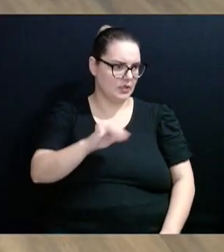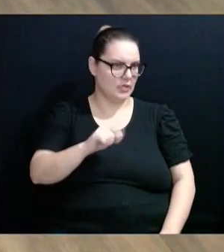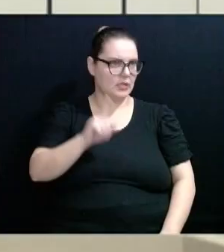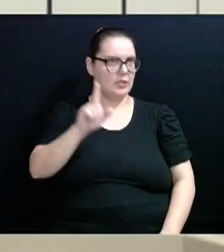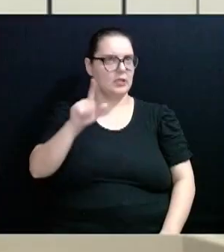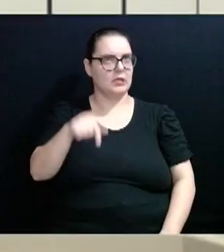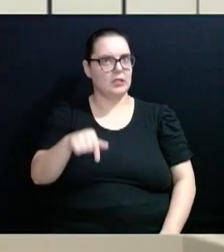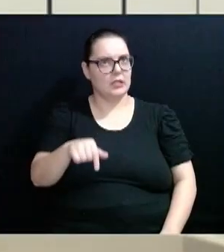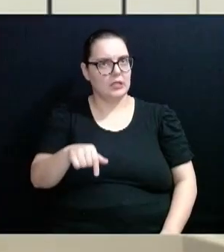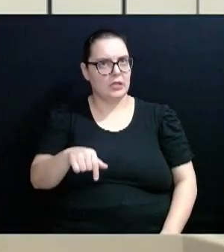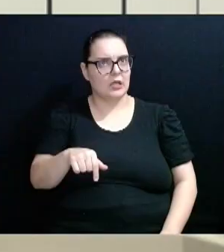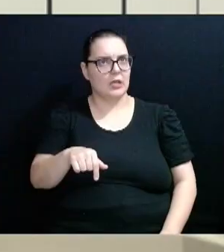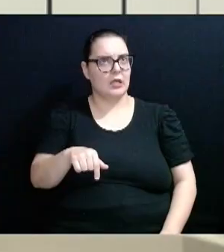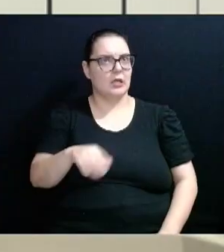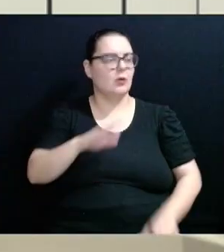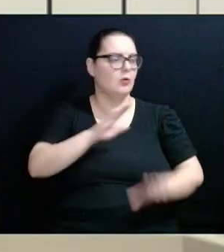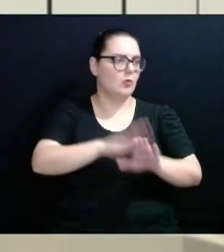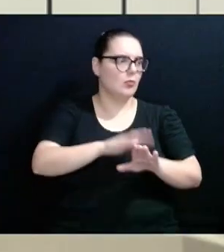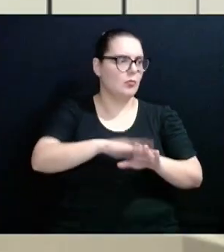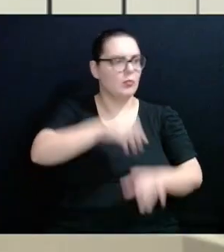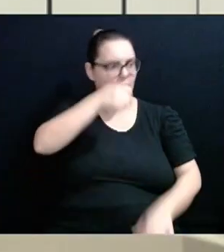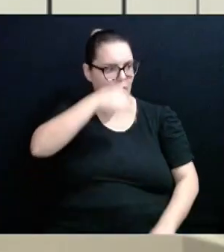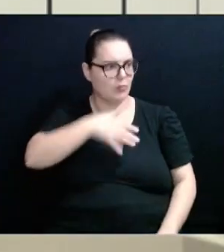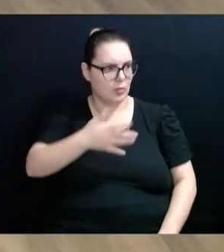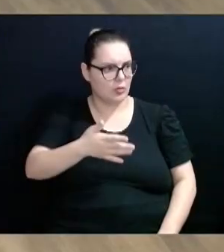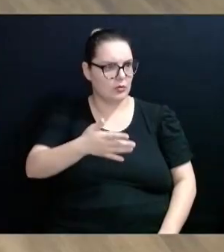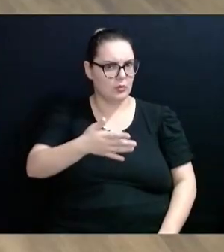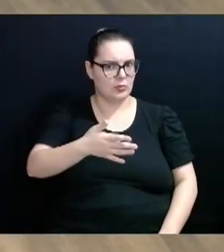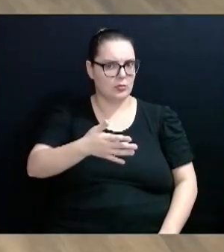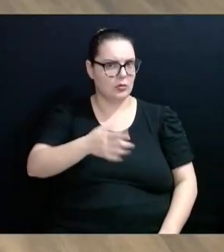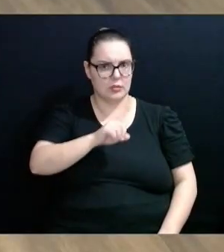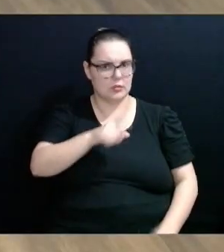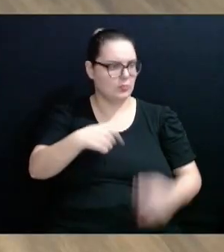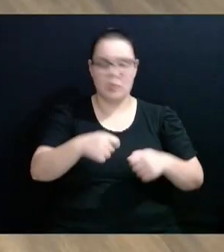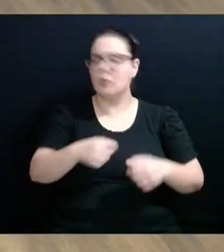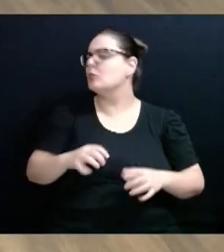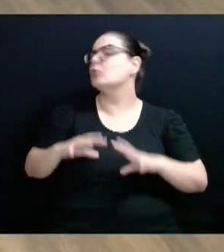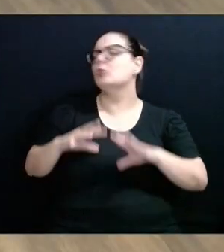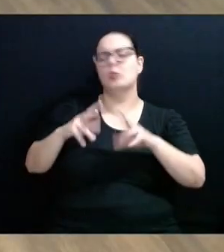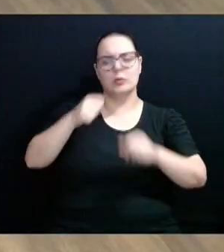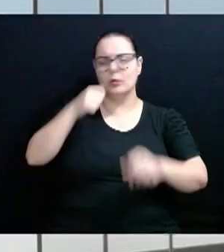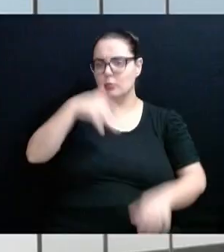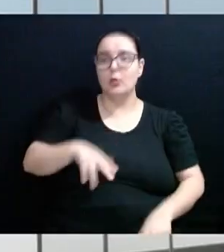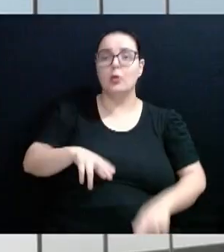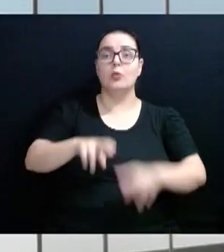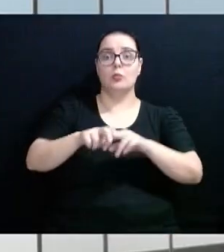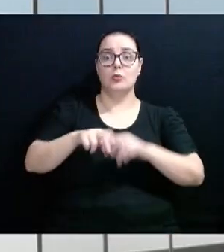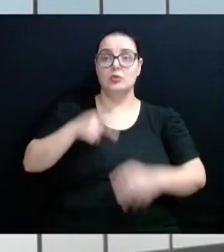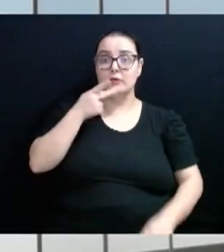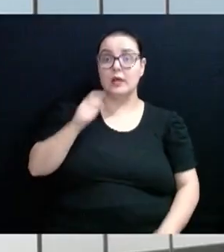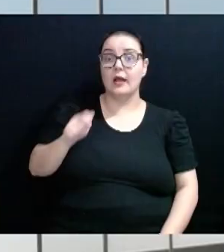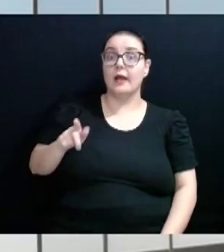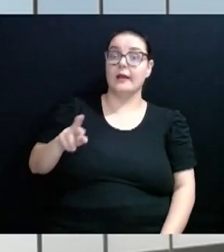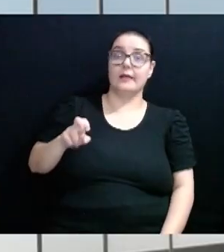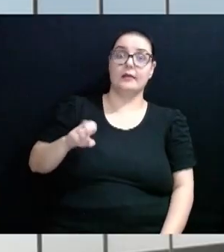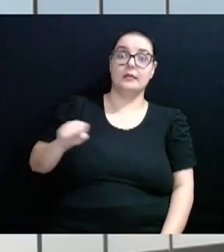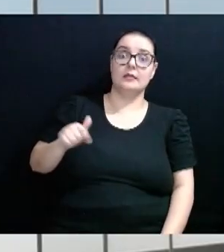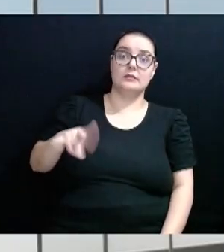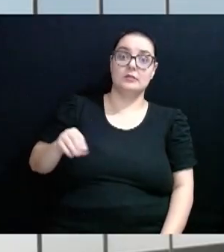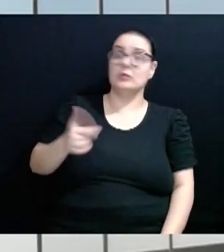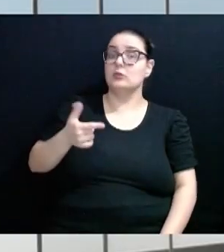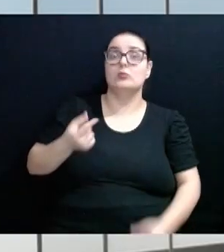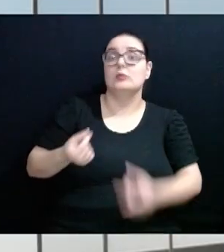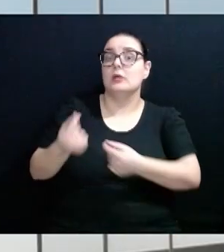uma medida abusiva? Completamente abusiva. Por isso que eu estou chamando de agressão, porque não tem nenhuma base econômica. Vamos lá.